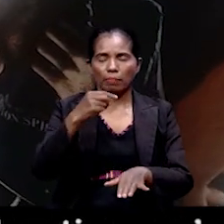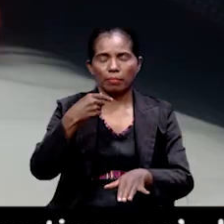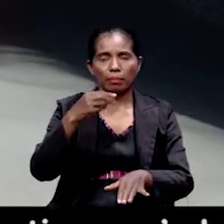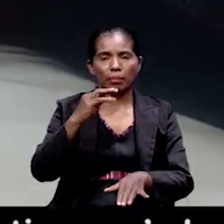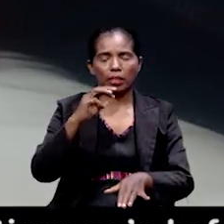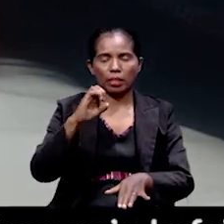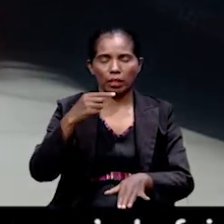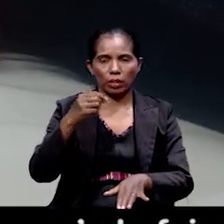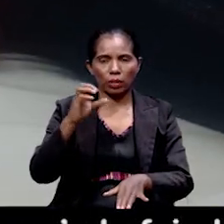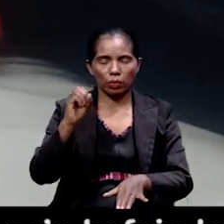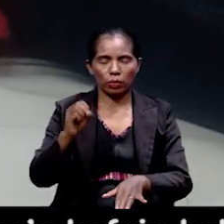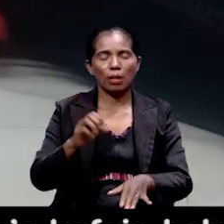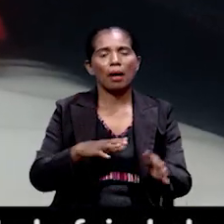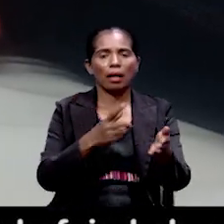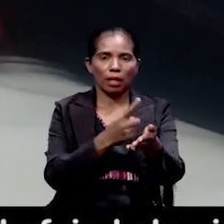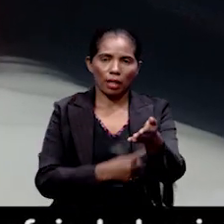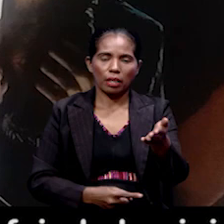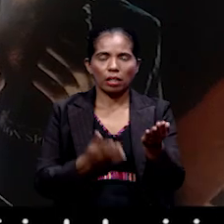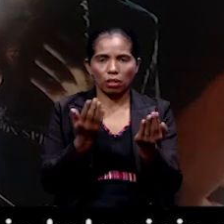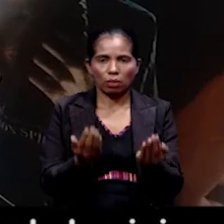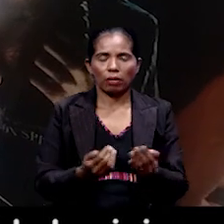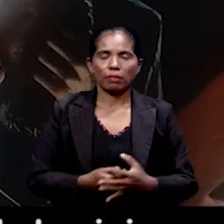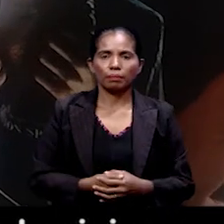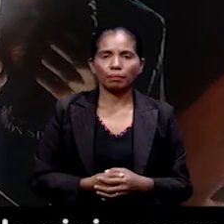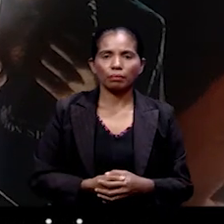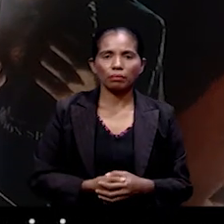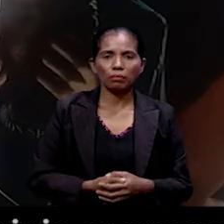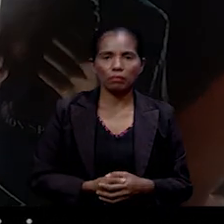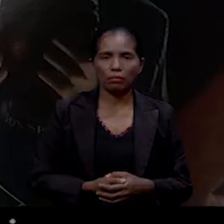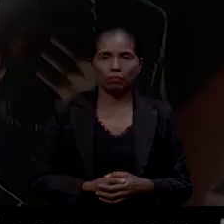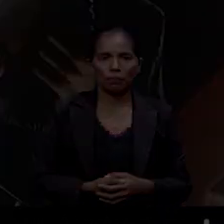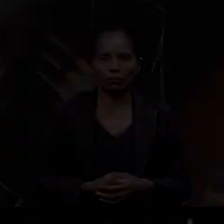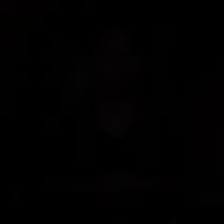retan kanek todan. Leopoldina de Carvalho, bem-vinda Ximenez, GMN.